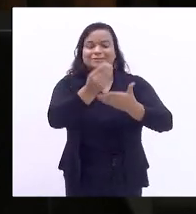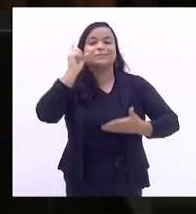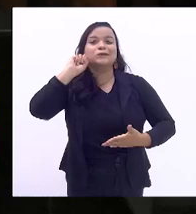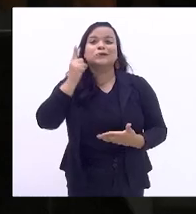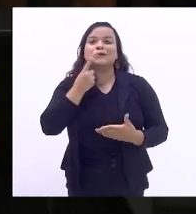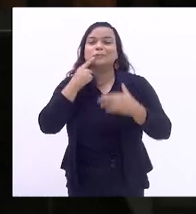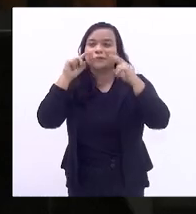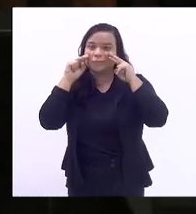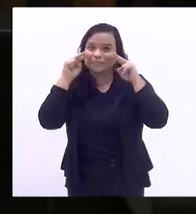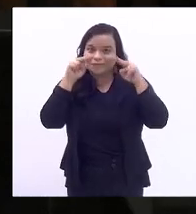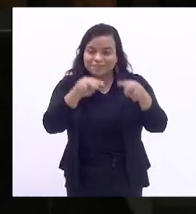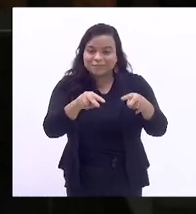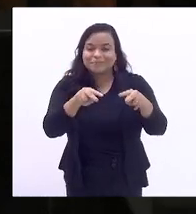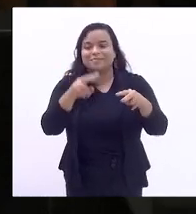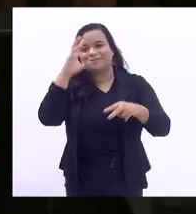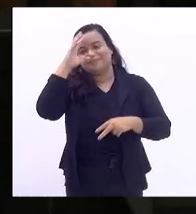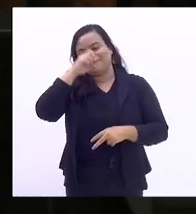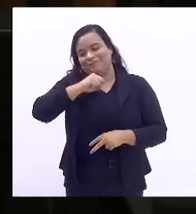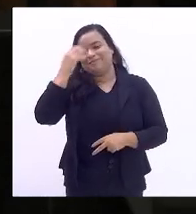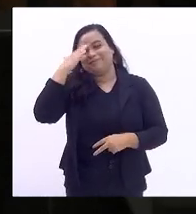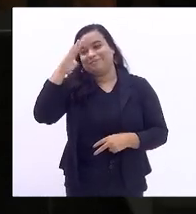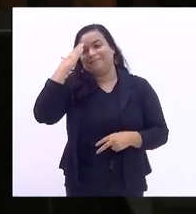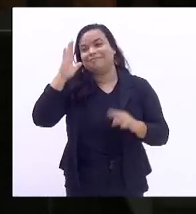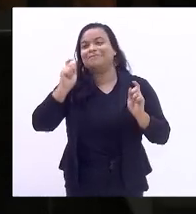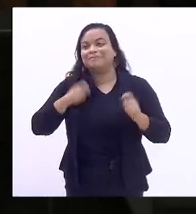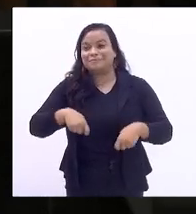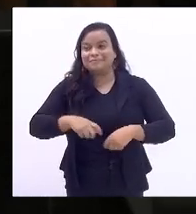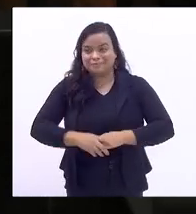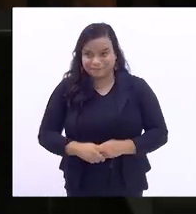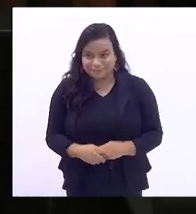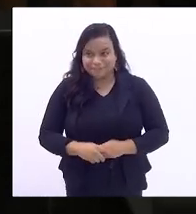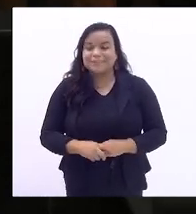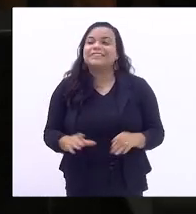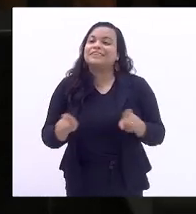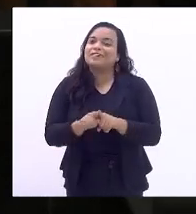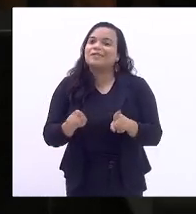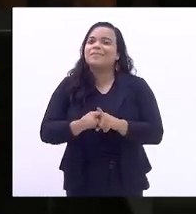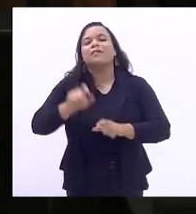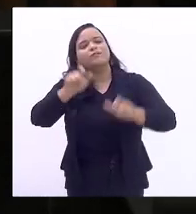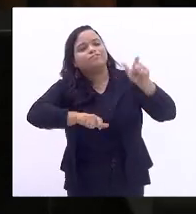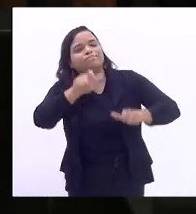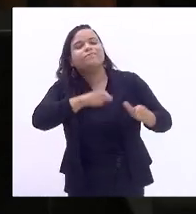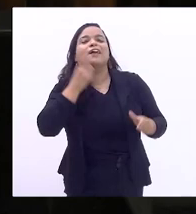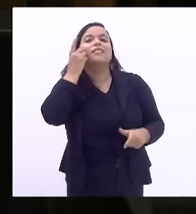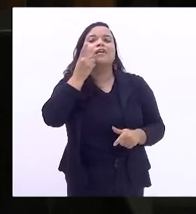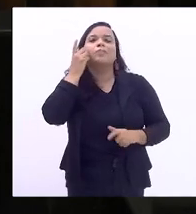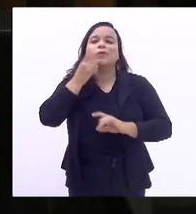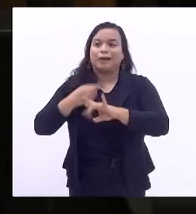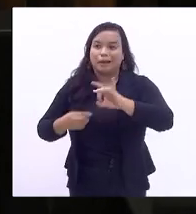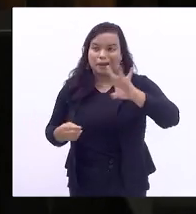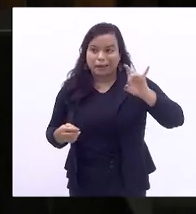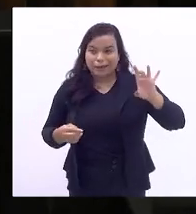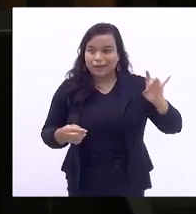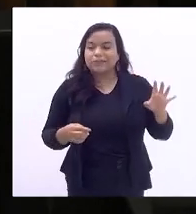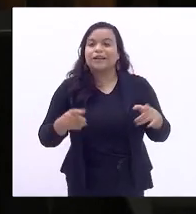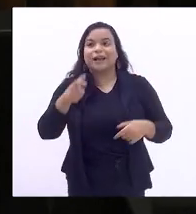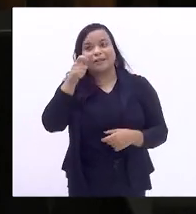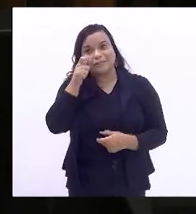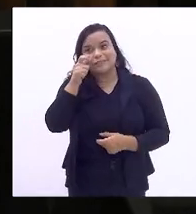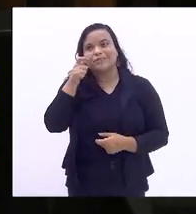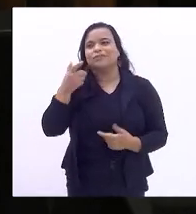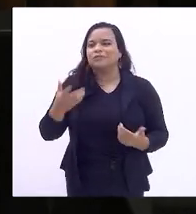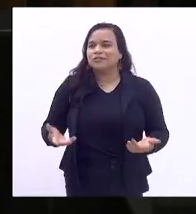deficientes auditivos Senhora existe Oris deputados que nos